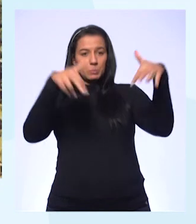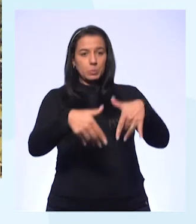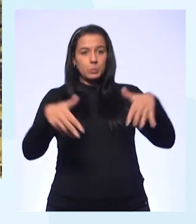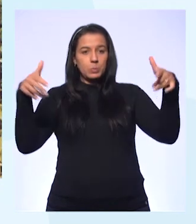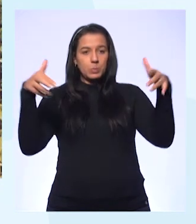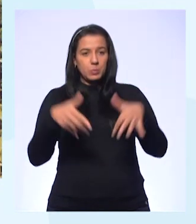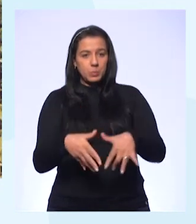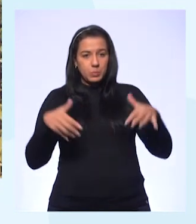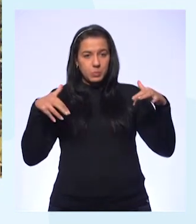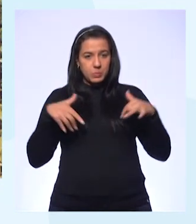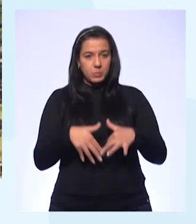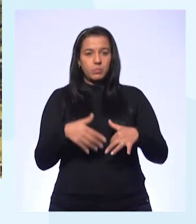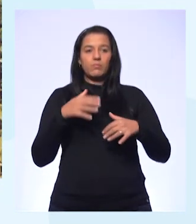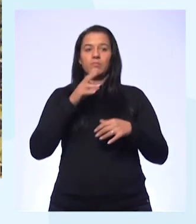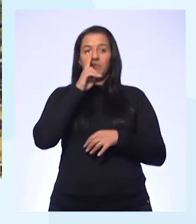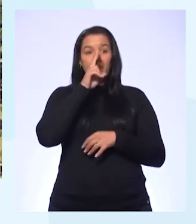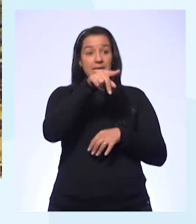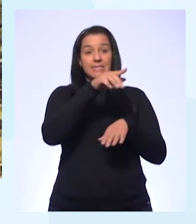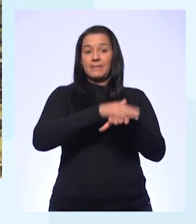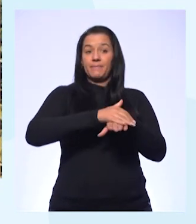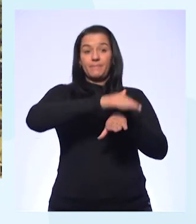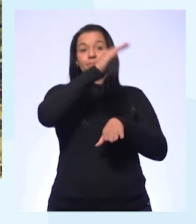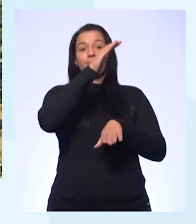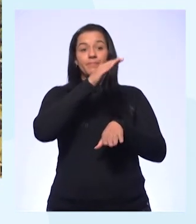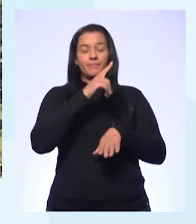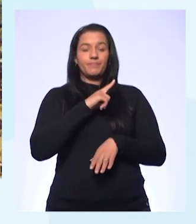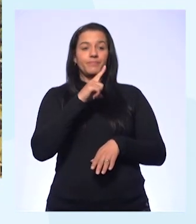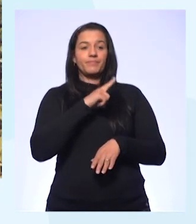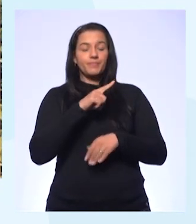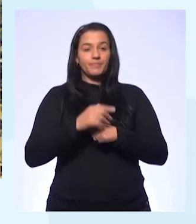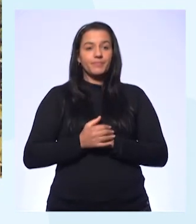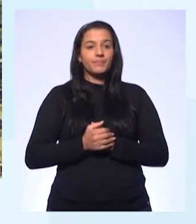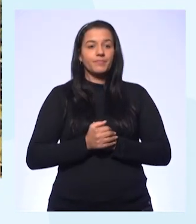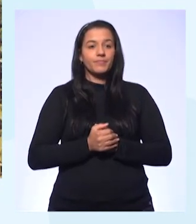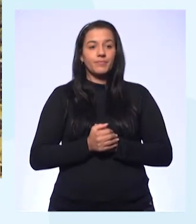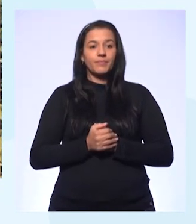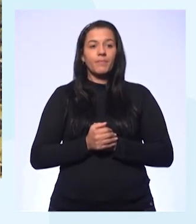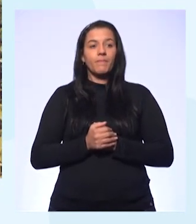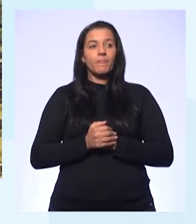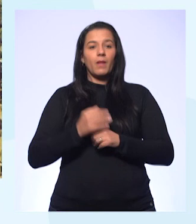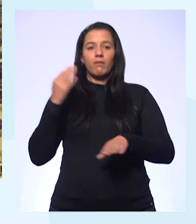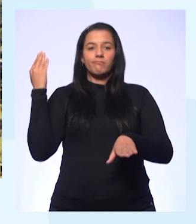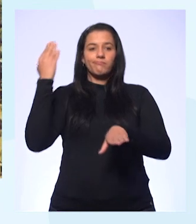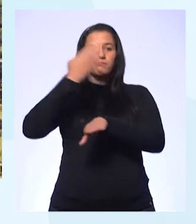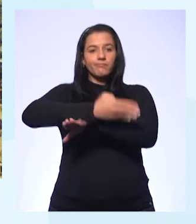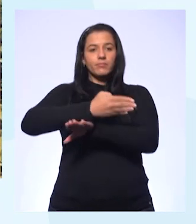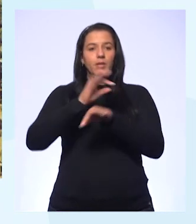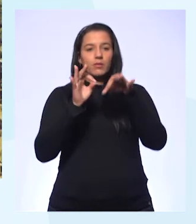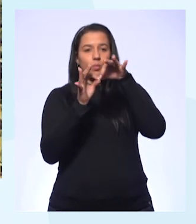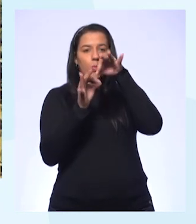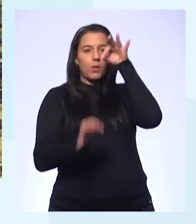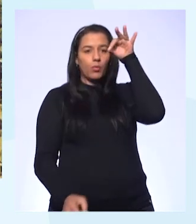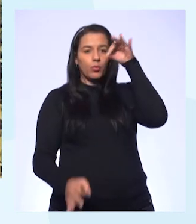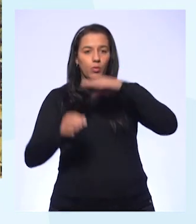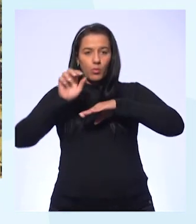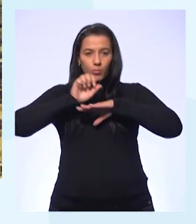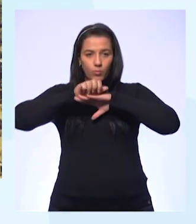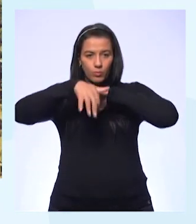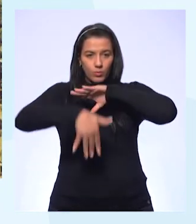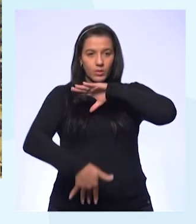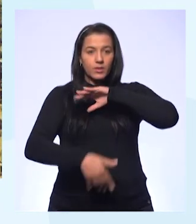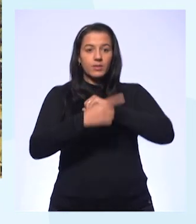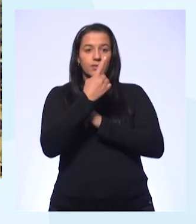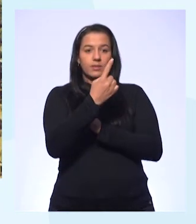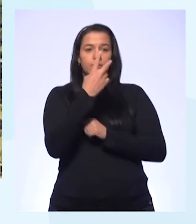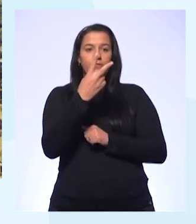é bem mais ampla do que a quedas de Foz do Iguaçu. Ela tem uma altura mais ou menos de